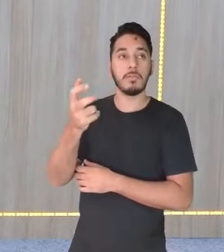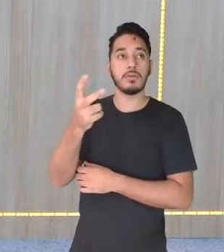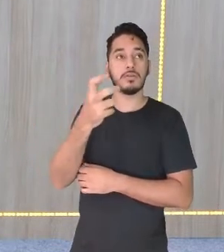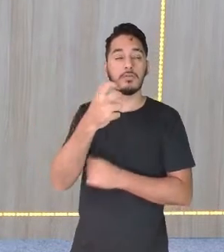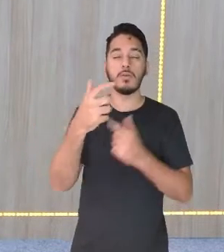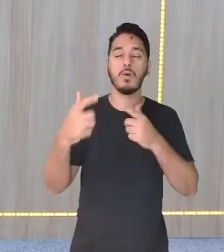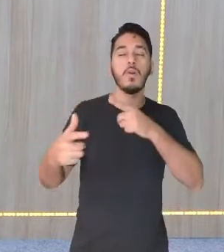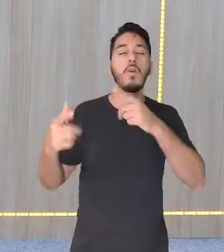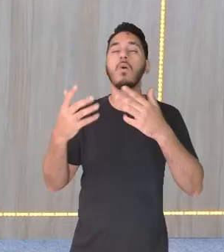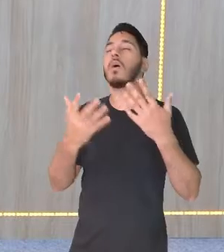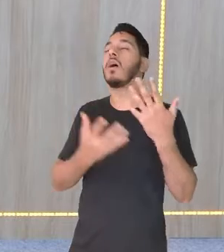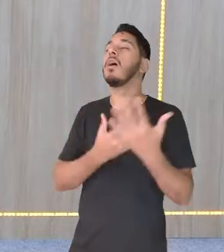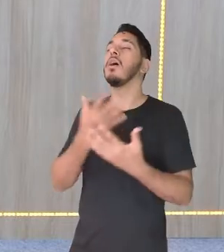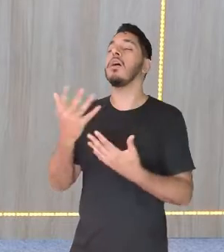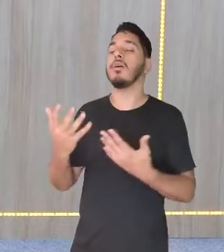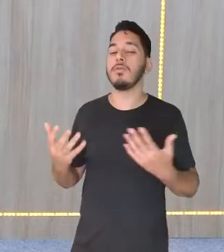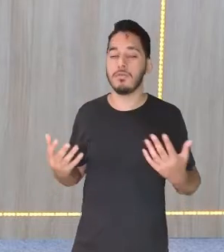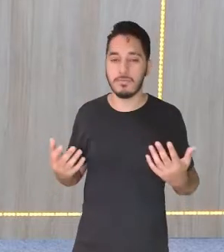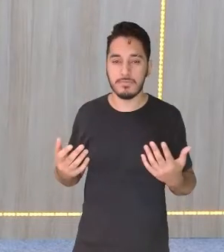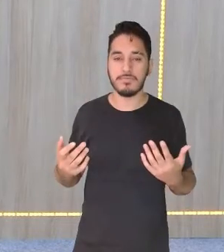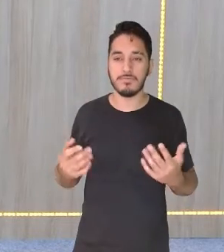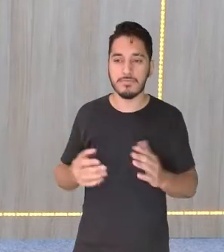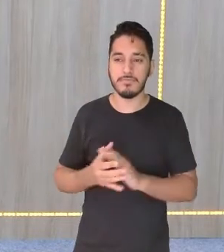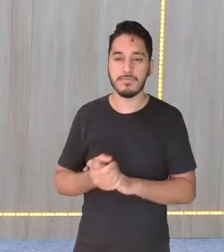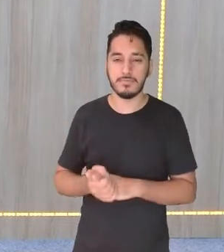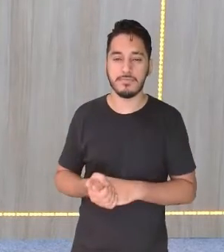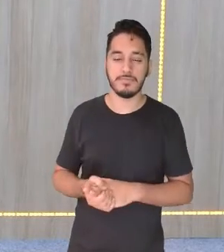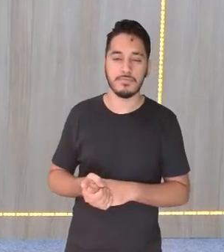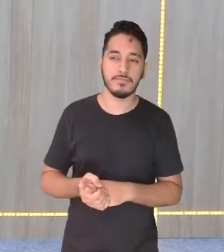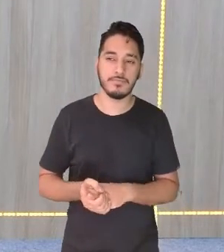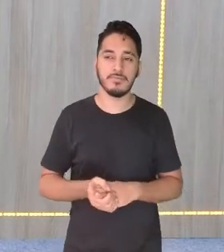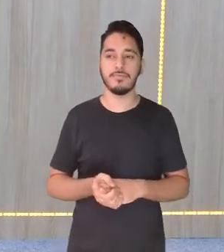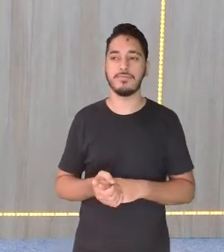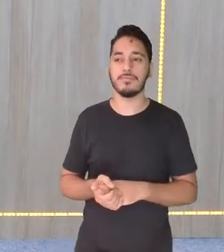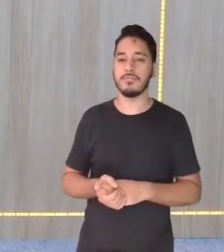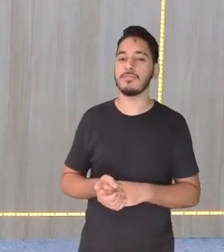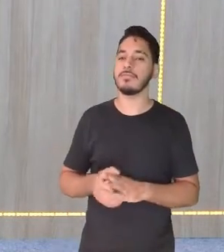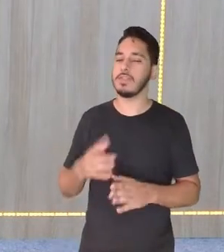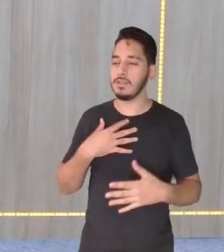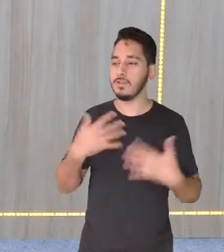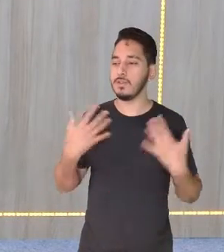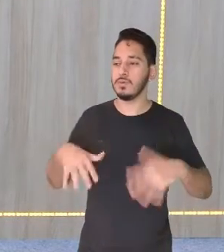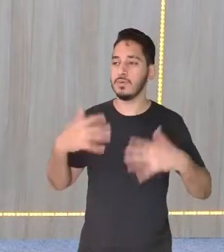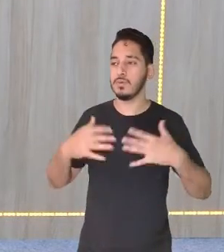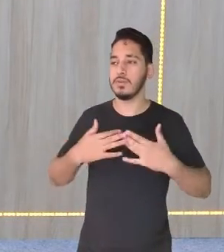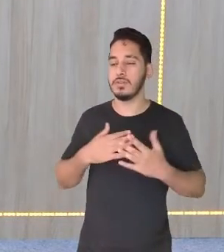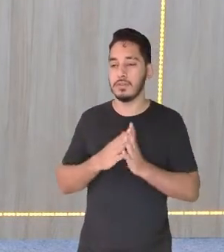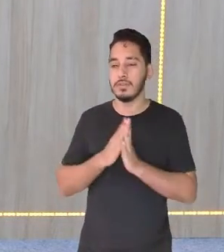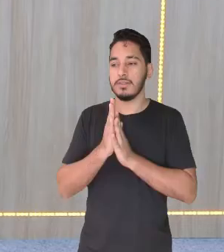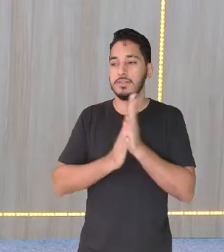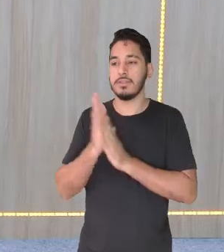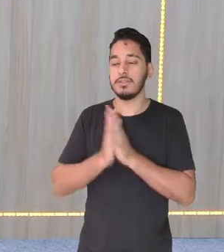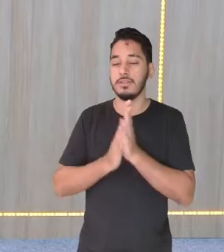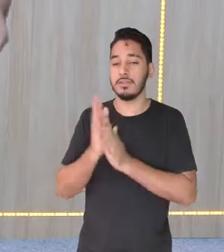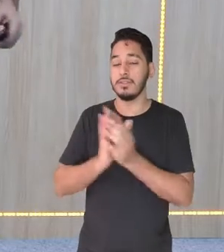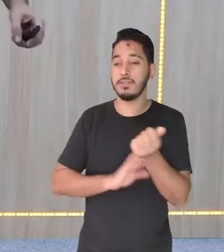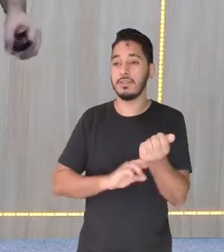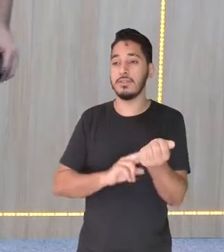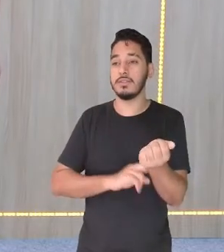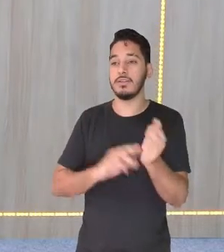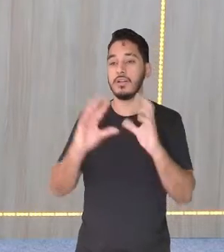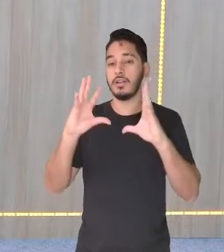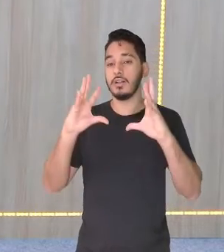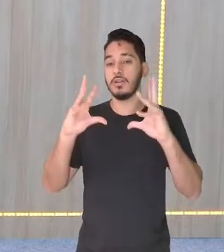o local onde nós estamos. Bateu nervoso agora, professor. E